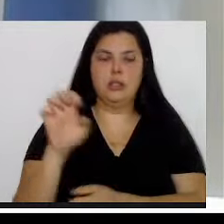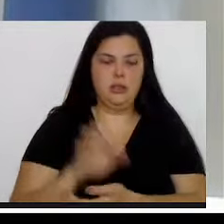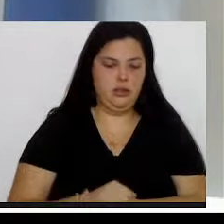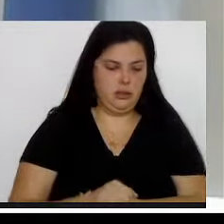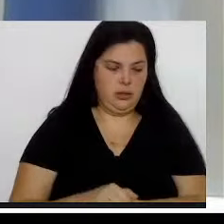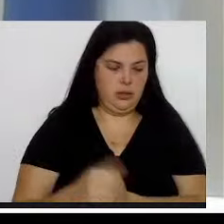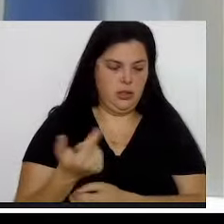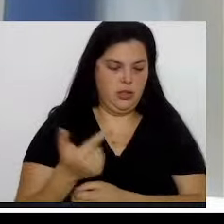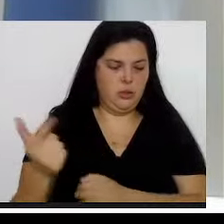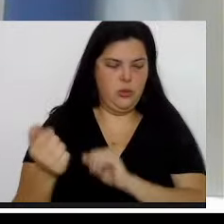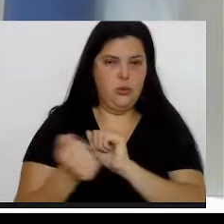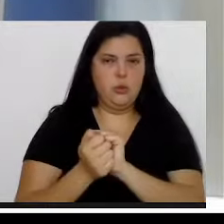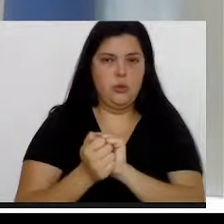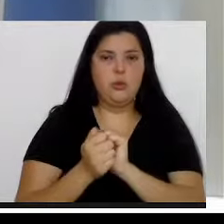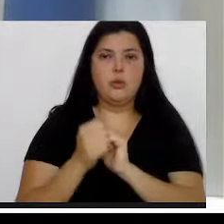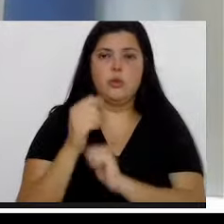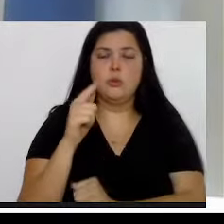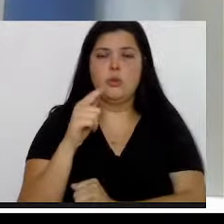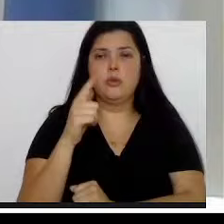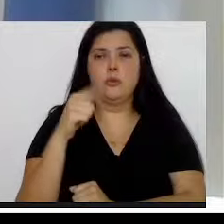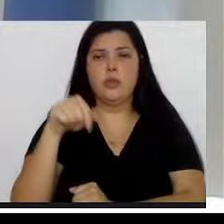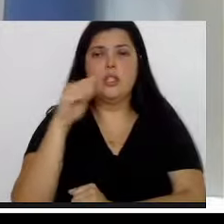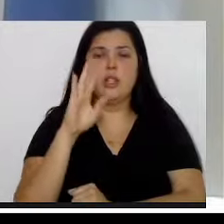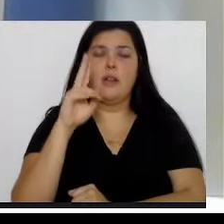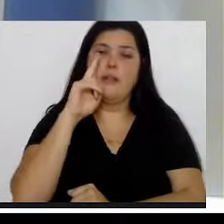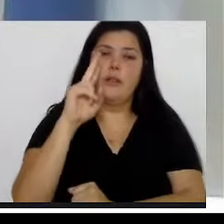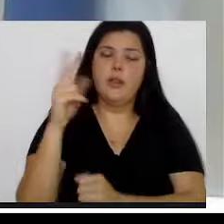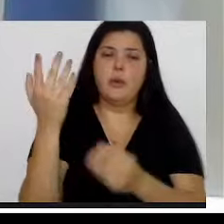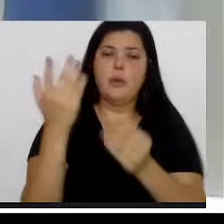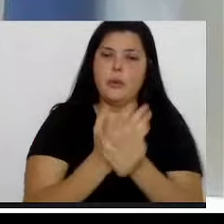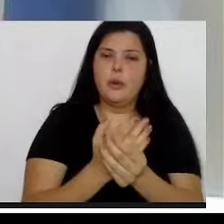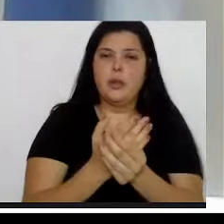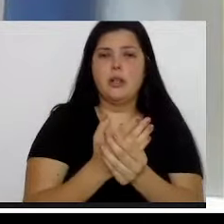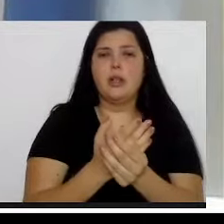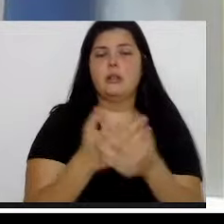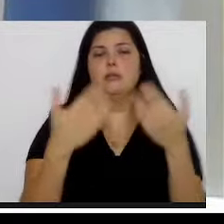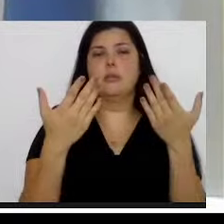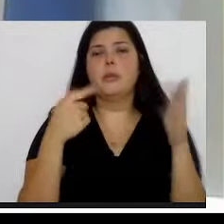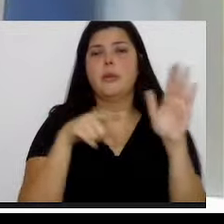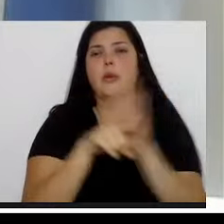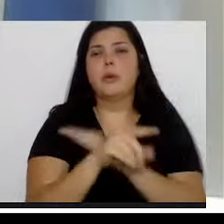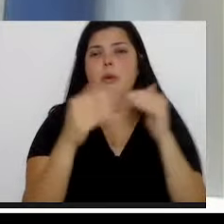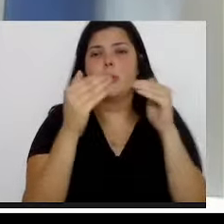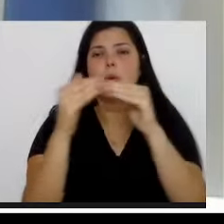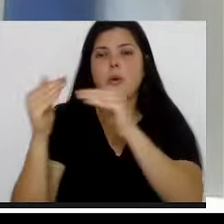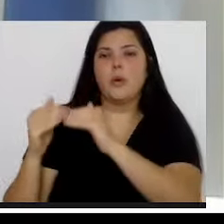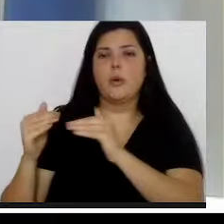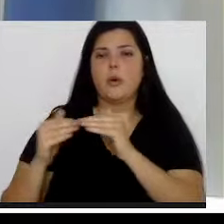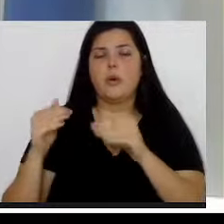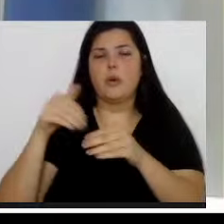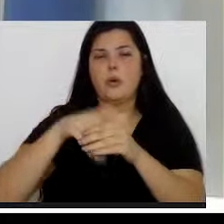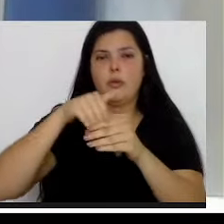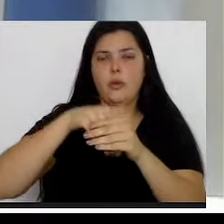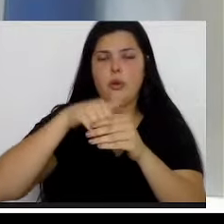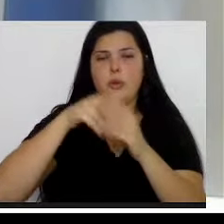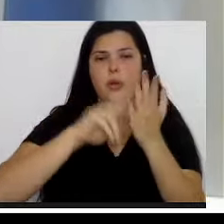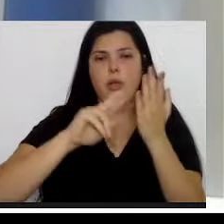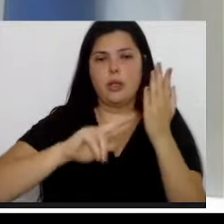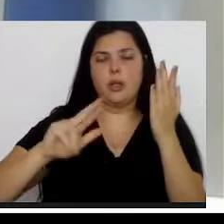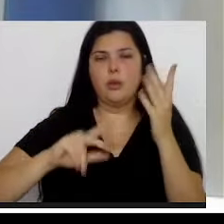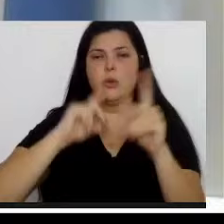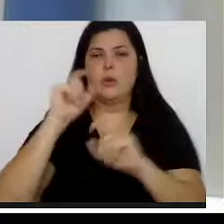e outro. Como os senhores tiveram acesso aos autos, né, indago se estão de acordo com o voto do relator, que